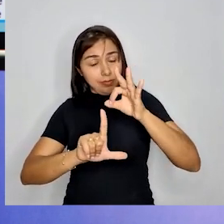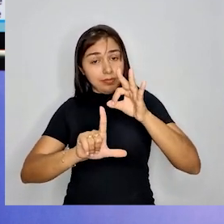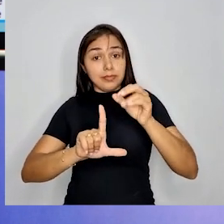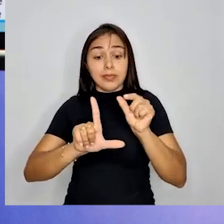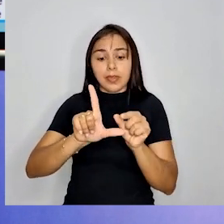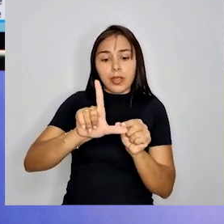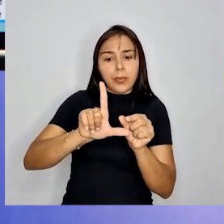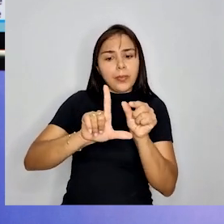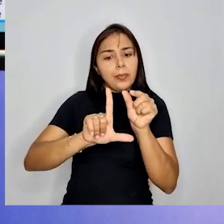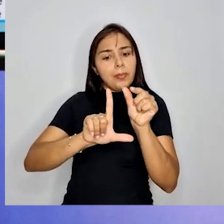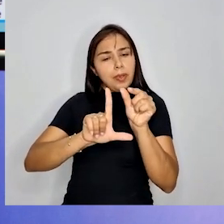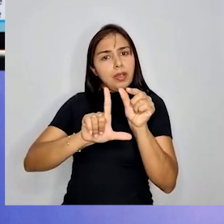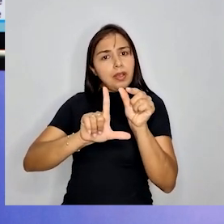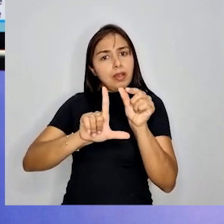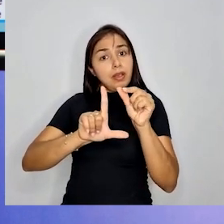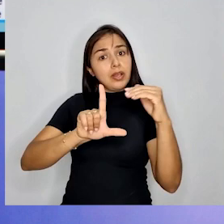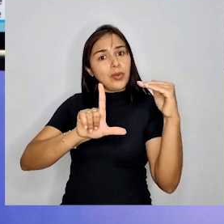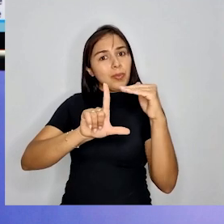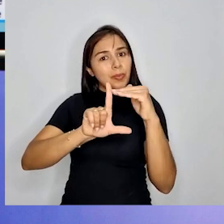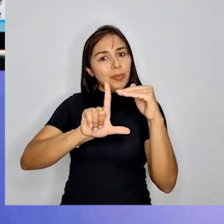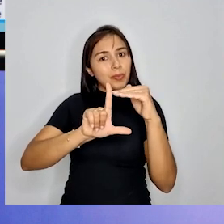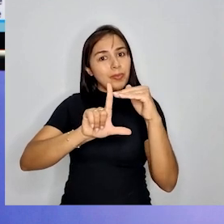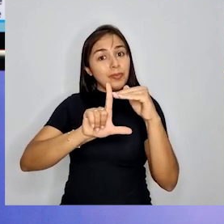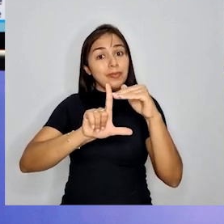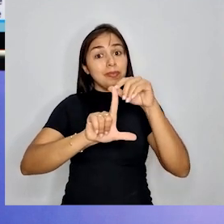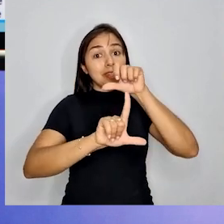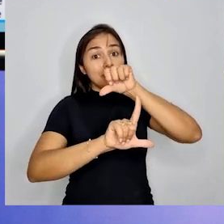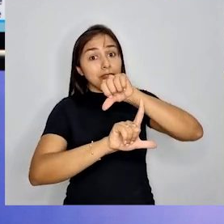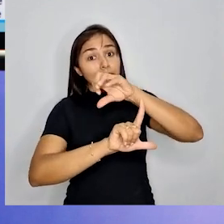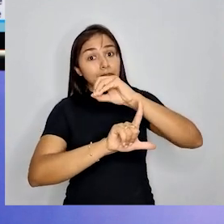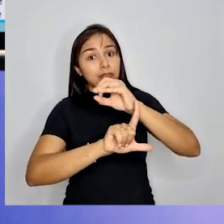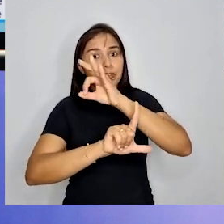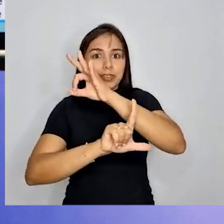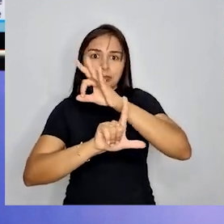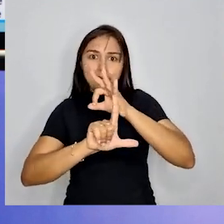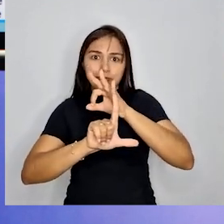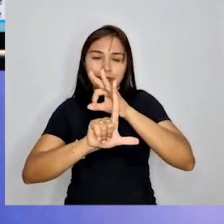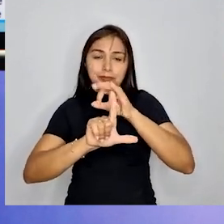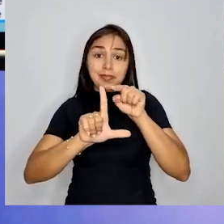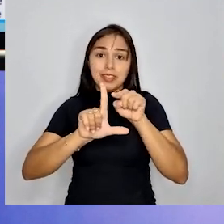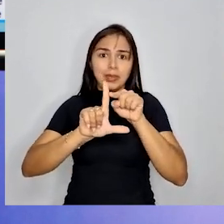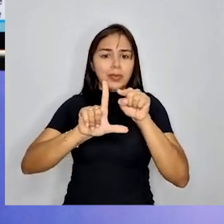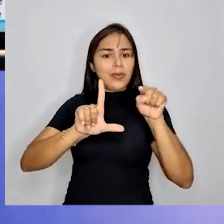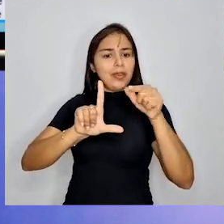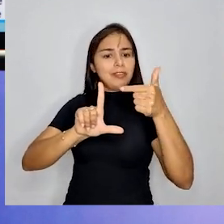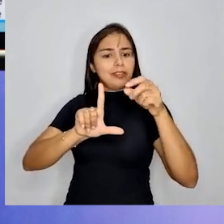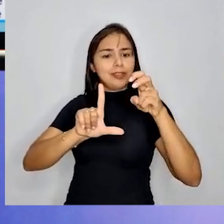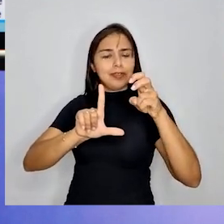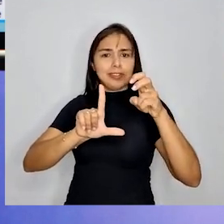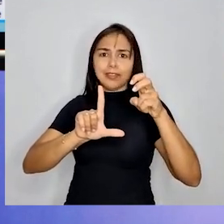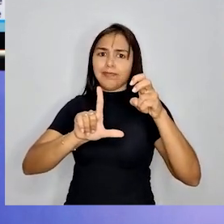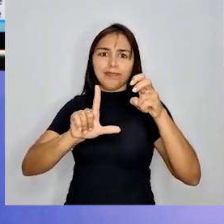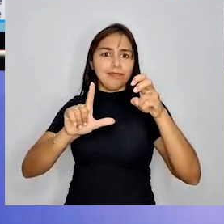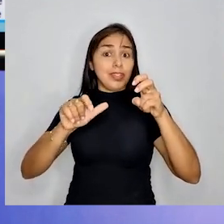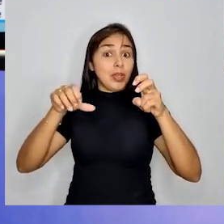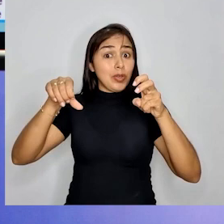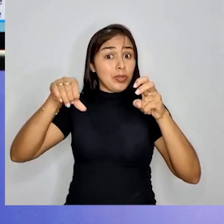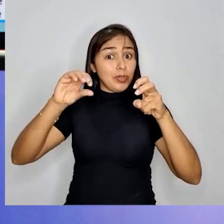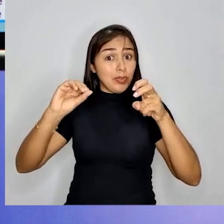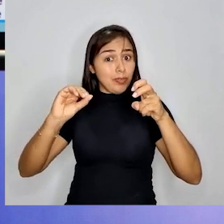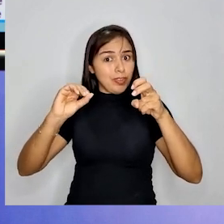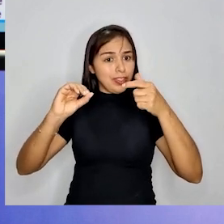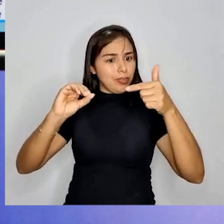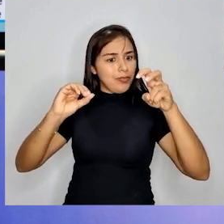uma preferência de quase 90% né essa barra ela indica quase 90% mas aqui ele colocou